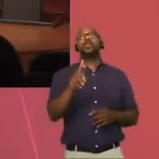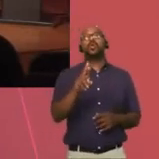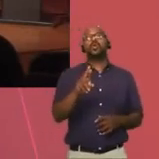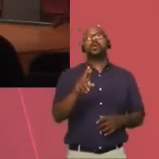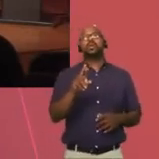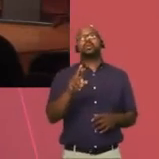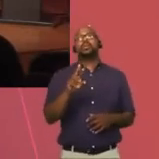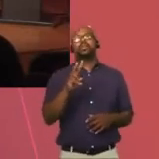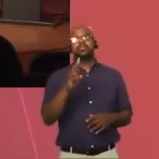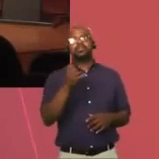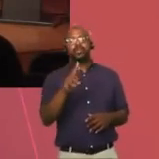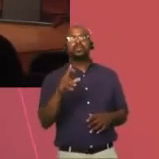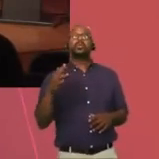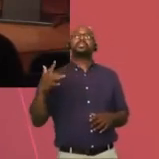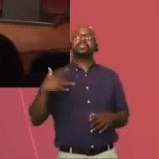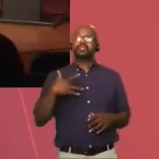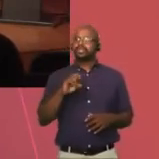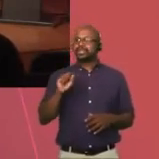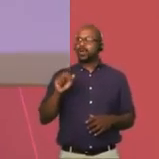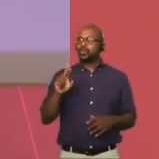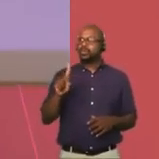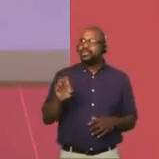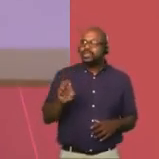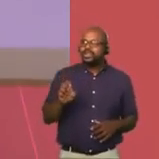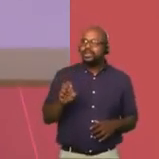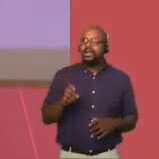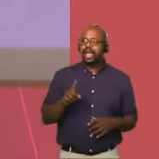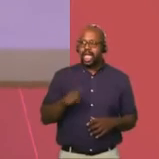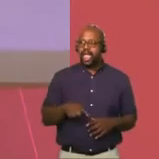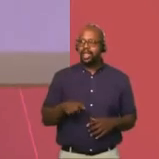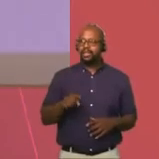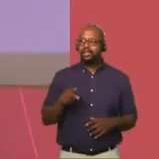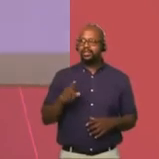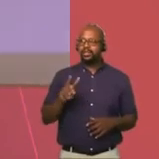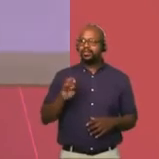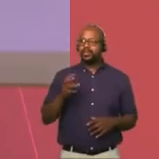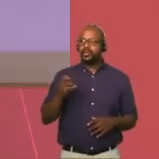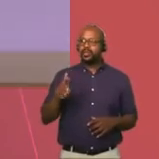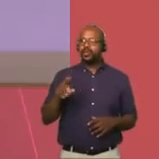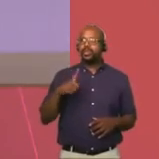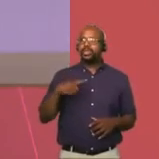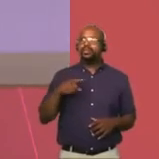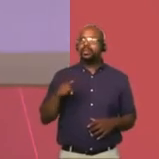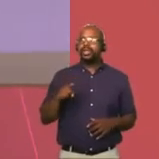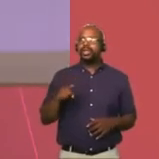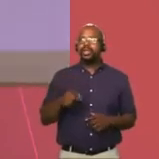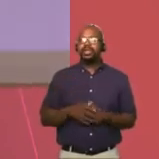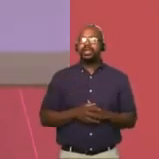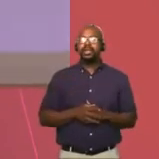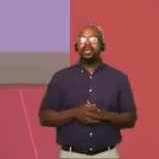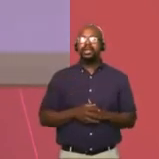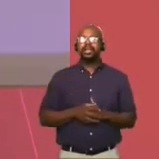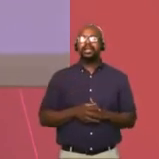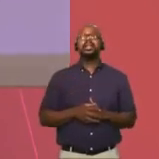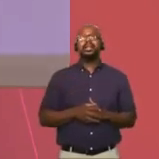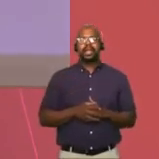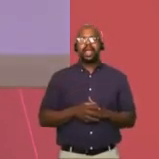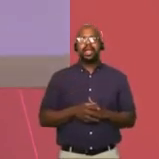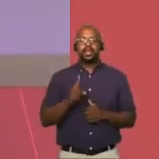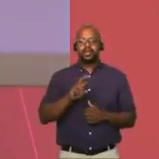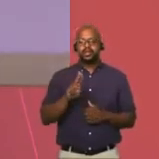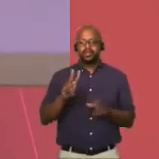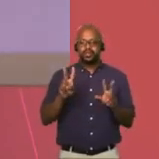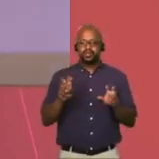saúde é saúde a sobrenome é mesmo é o Vitor tá por aí aqui